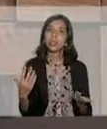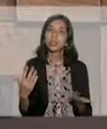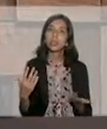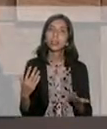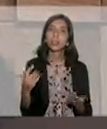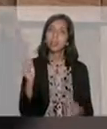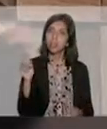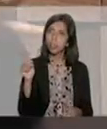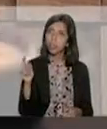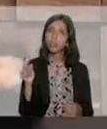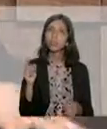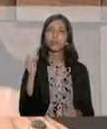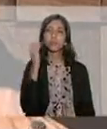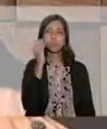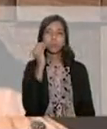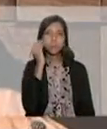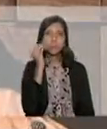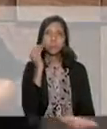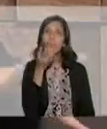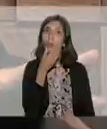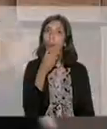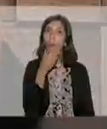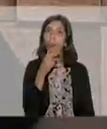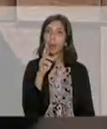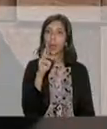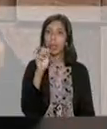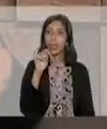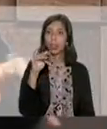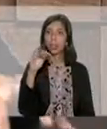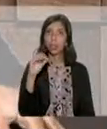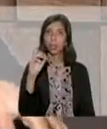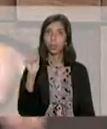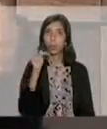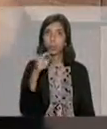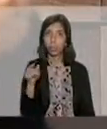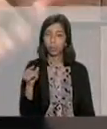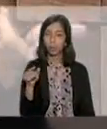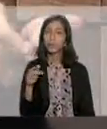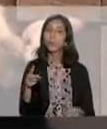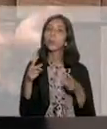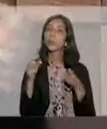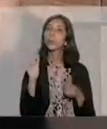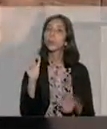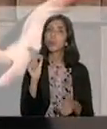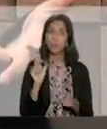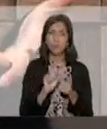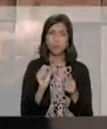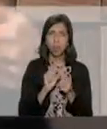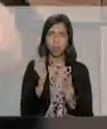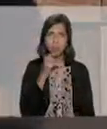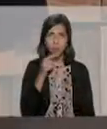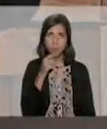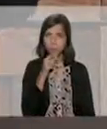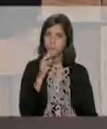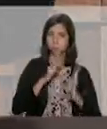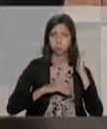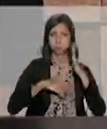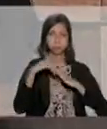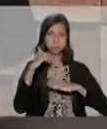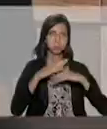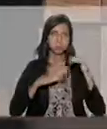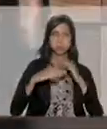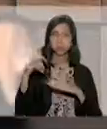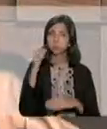fui... fiz a experiência, o Renato Aragão, porque eu percebi uma coisa, eu não faço humor, eu não sou uma